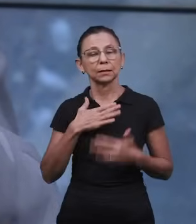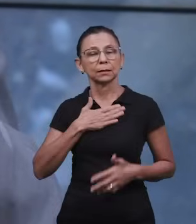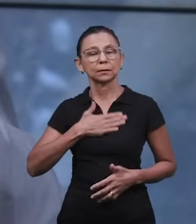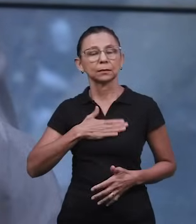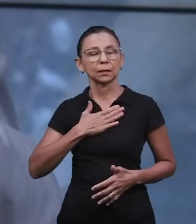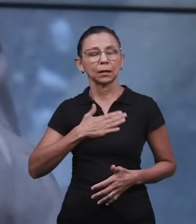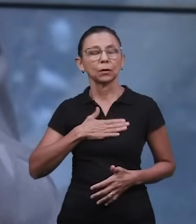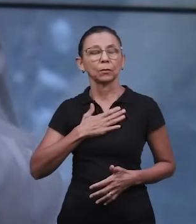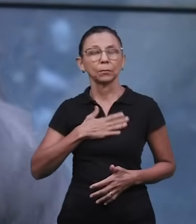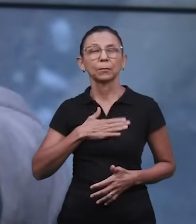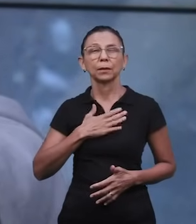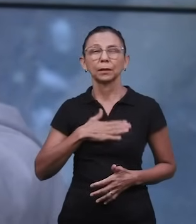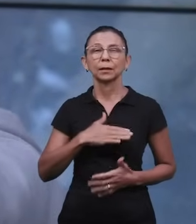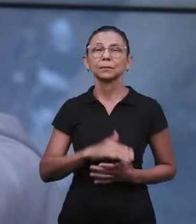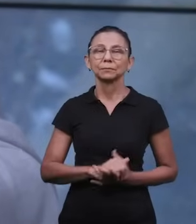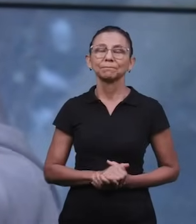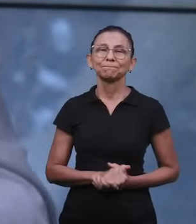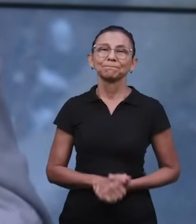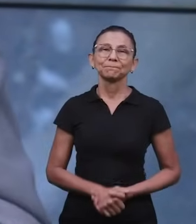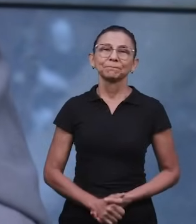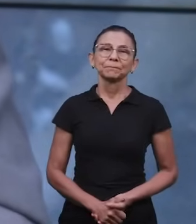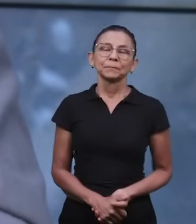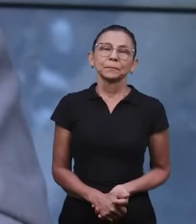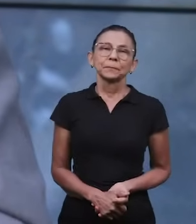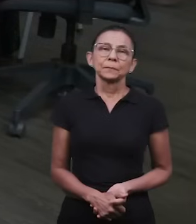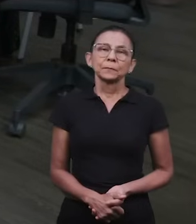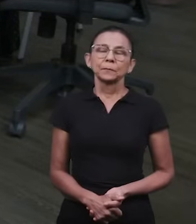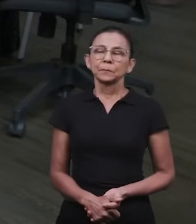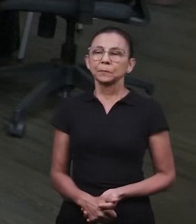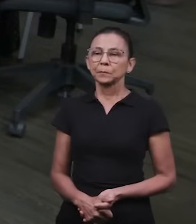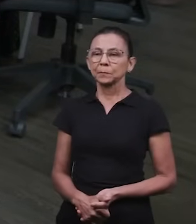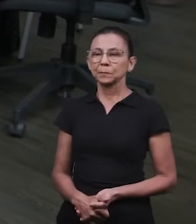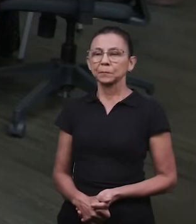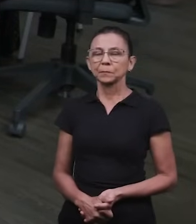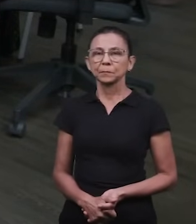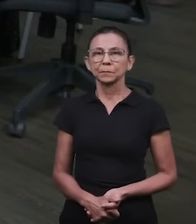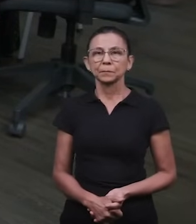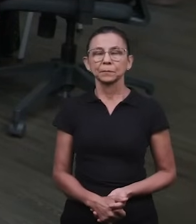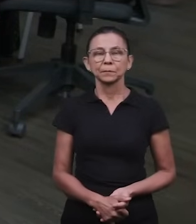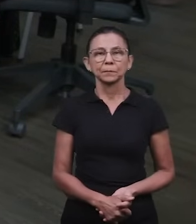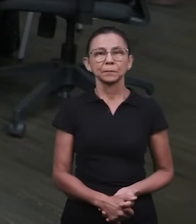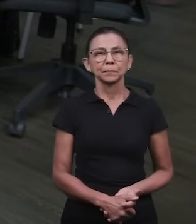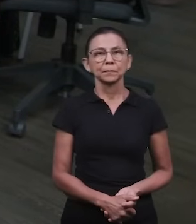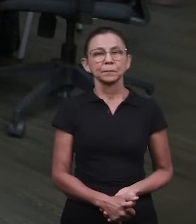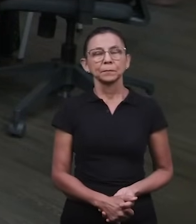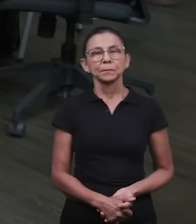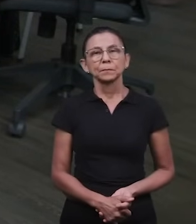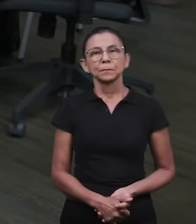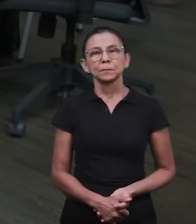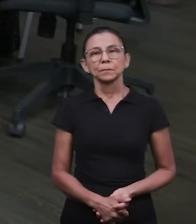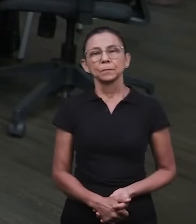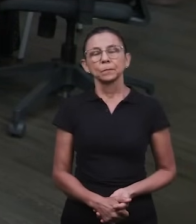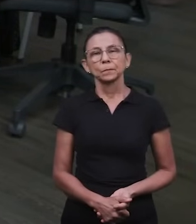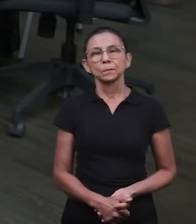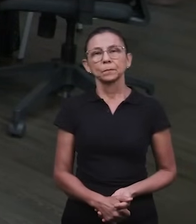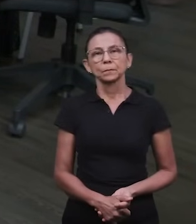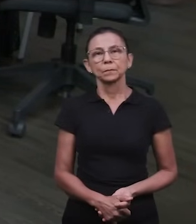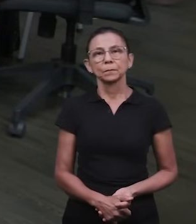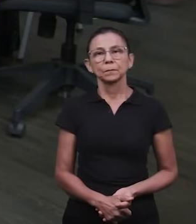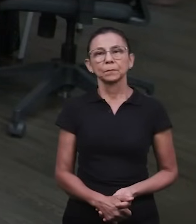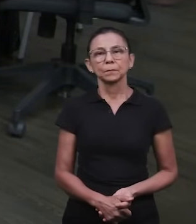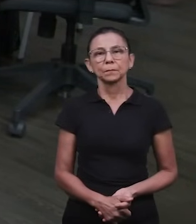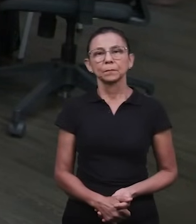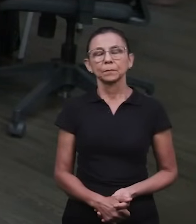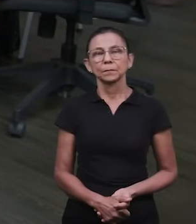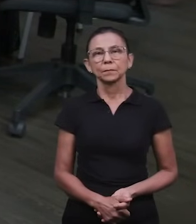menos menos difíceis de serem vencidos, né? Isso é uma experiência que a gente tem.